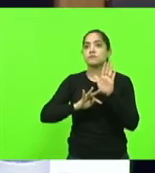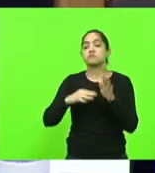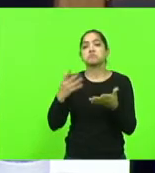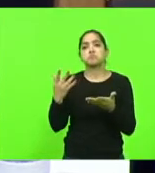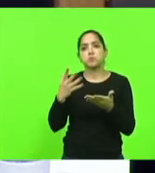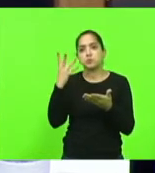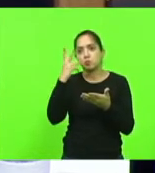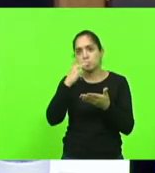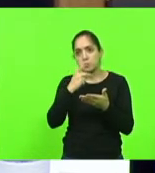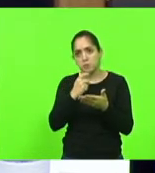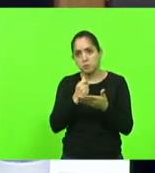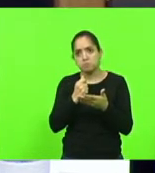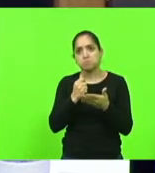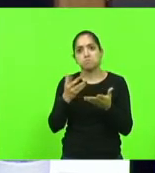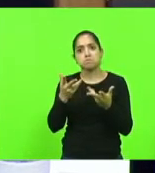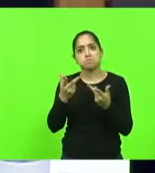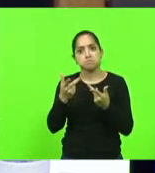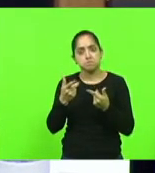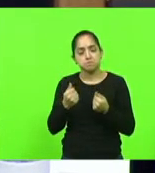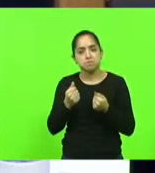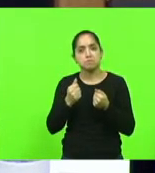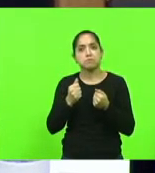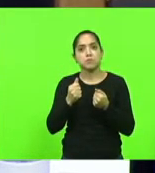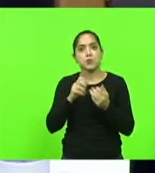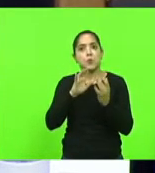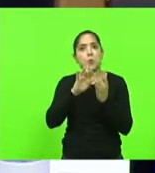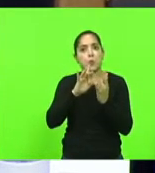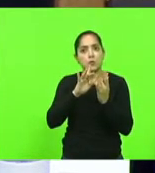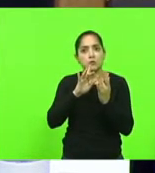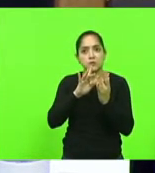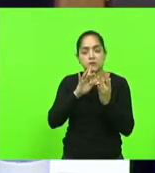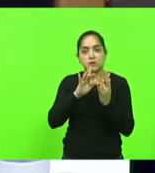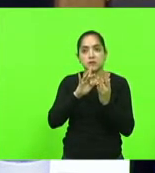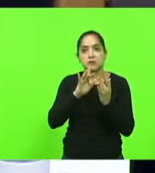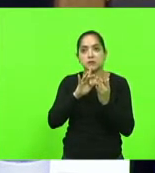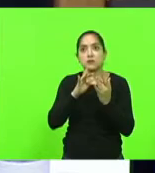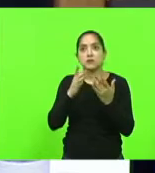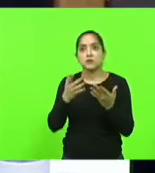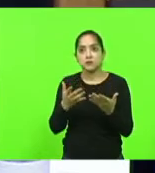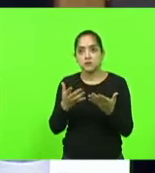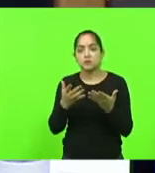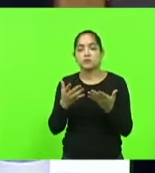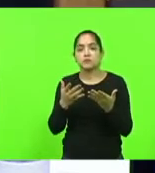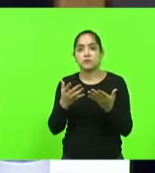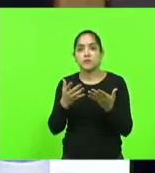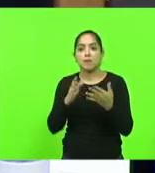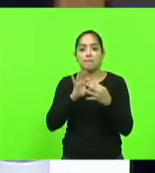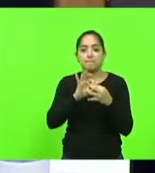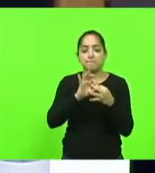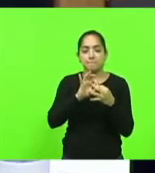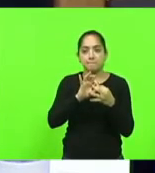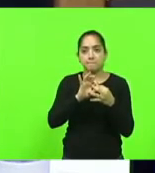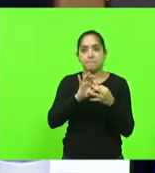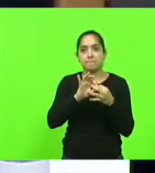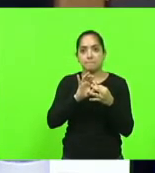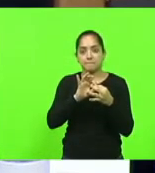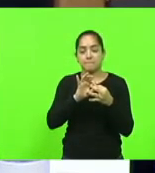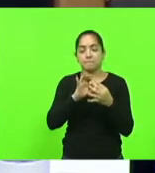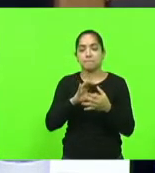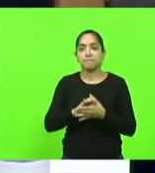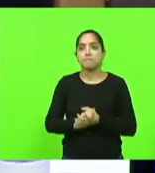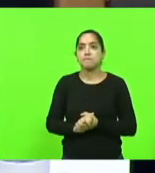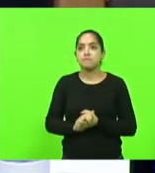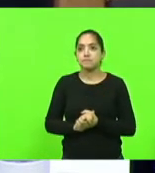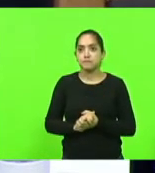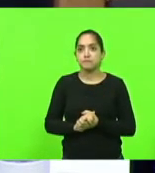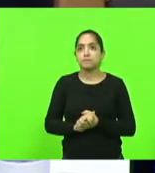maravilhosos, conseguiram conectar com um pouco e com a grande parte do que tange a